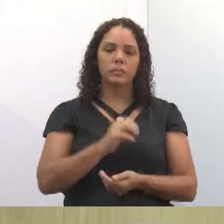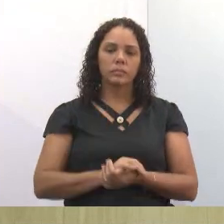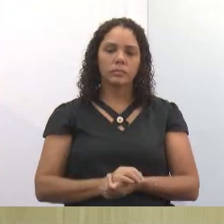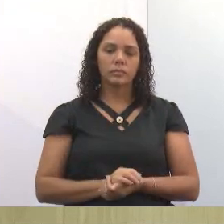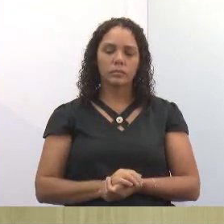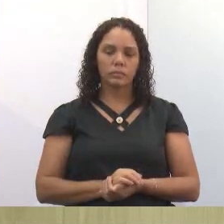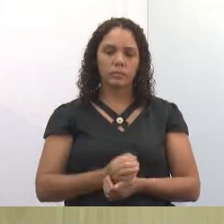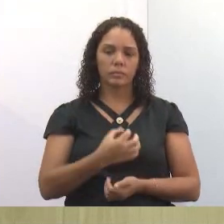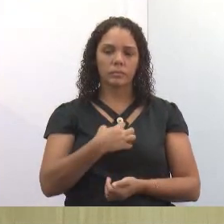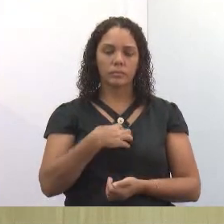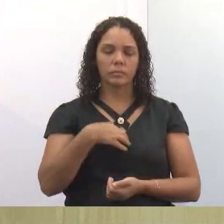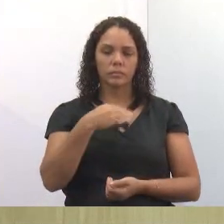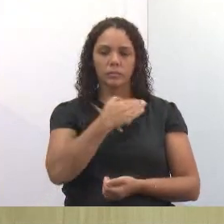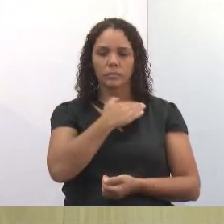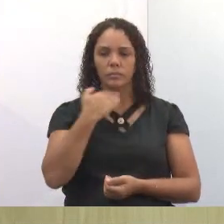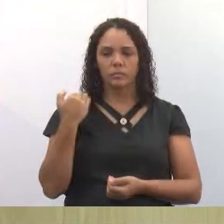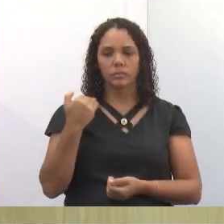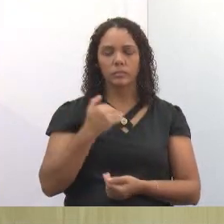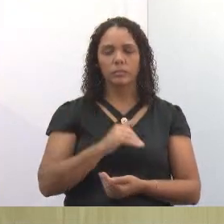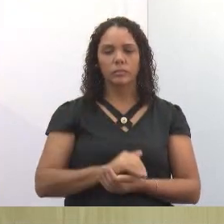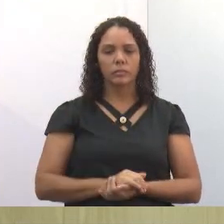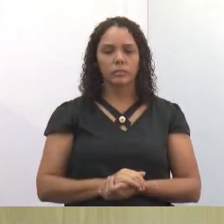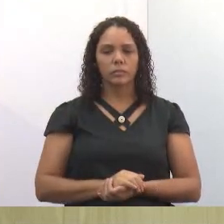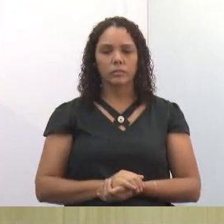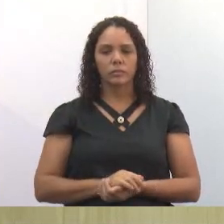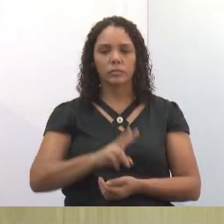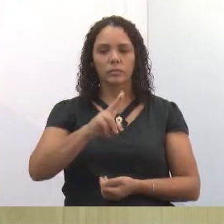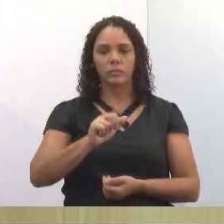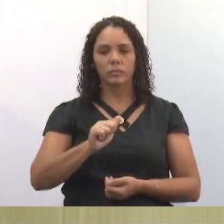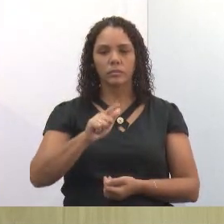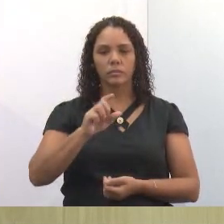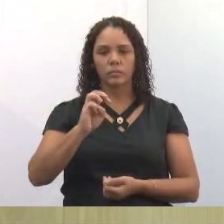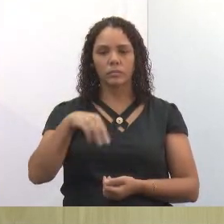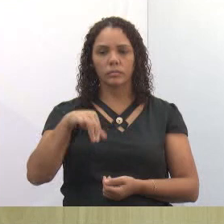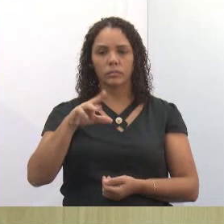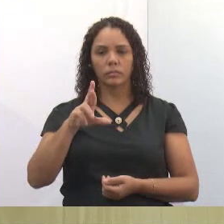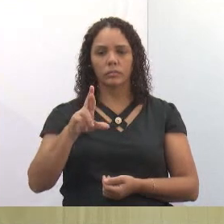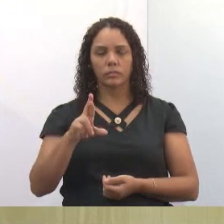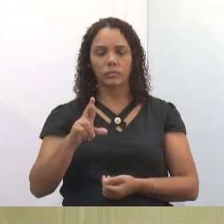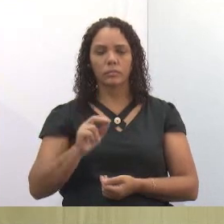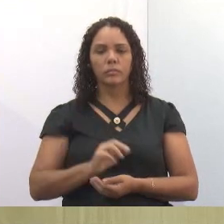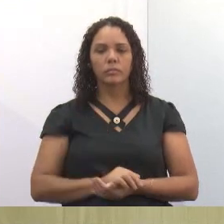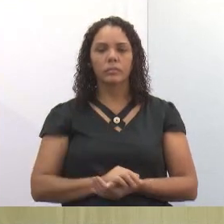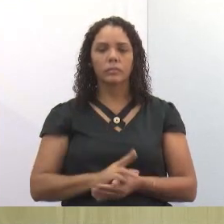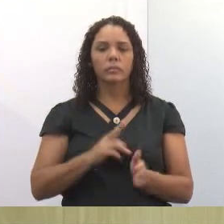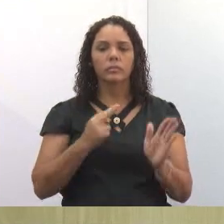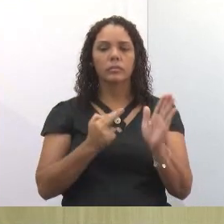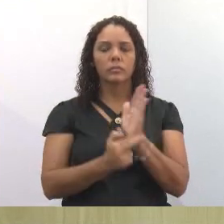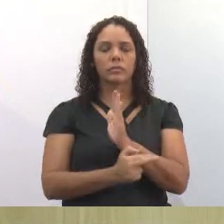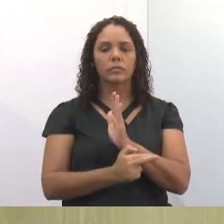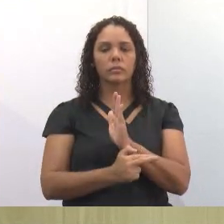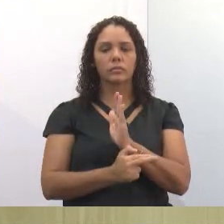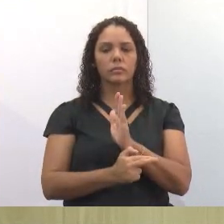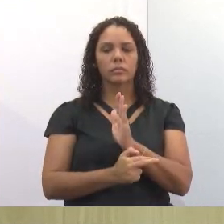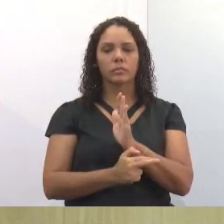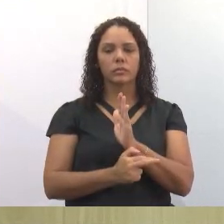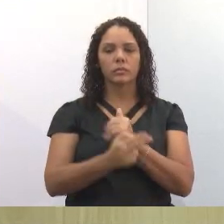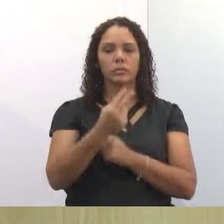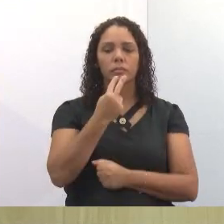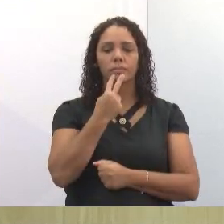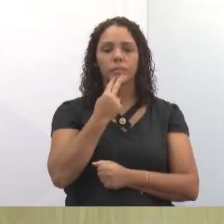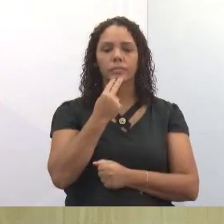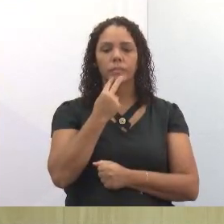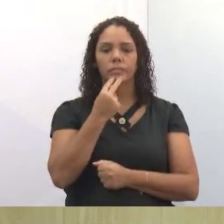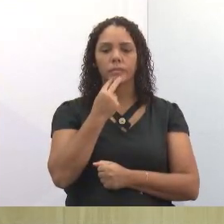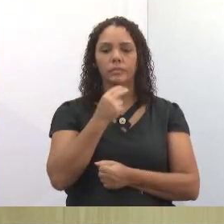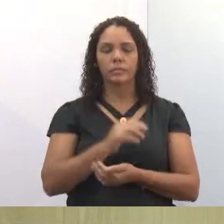Lua. Voto de pesar pelo falecimento de Valmir Quirino Custódio Freitas. Voto formulado pelo vereador Valmir